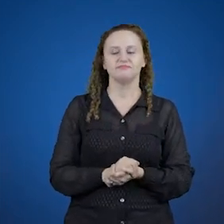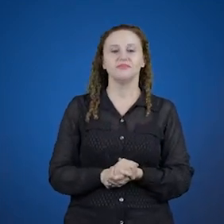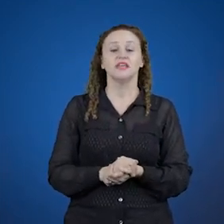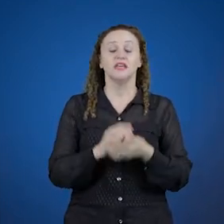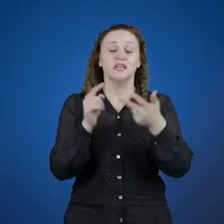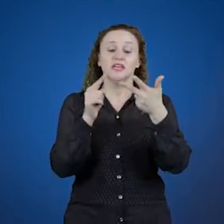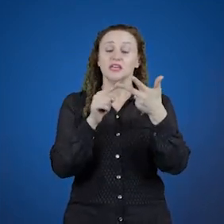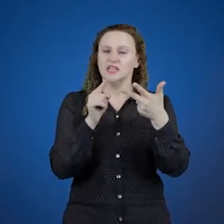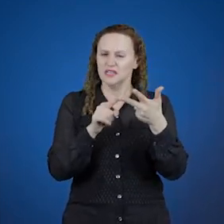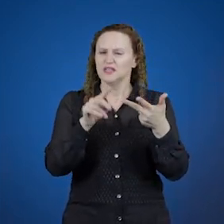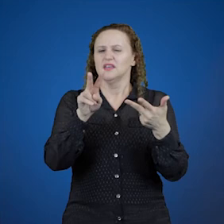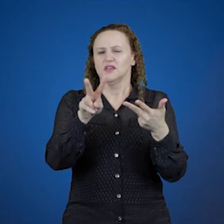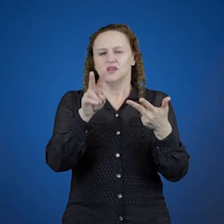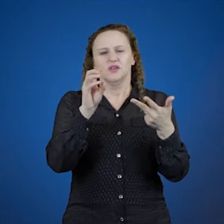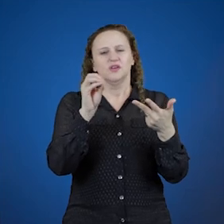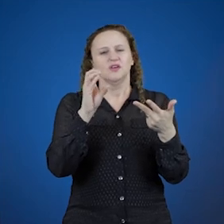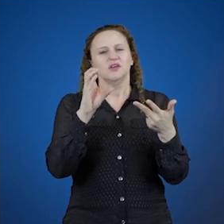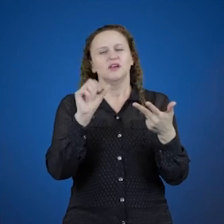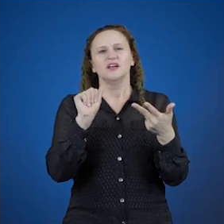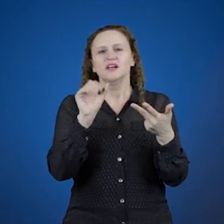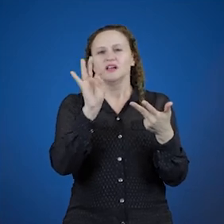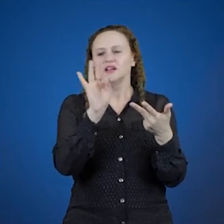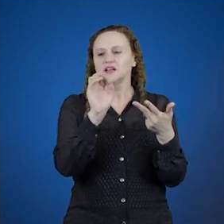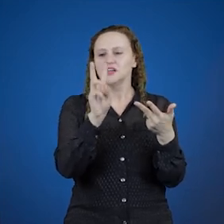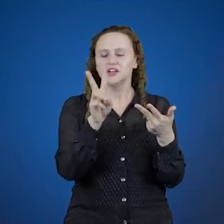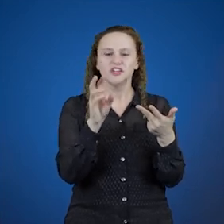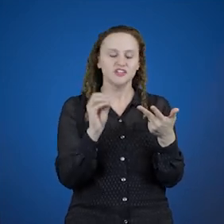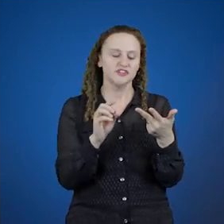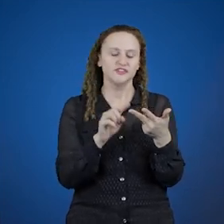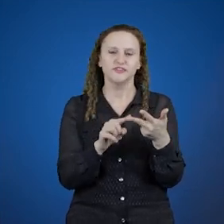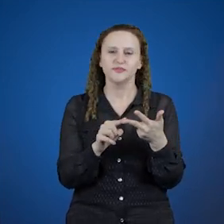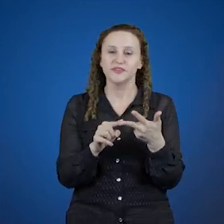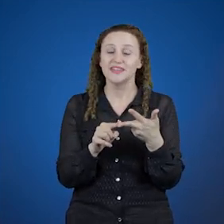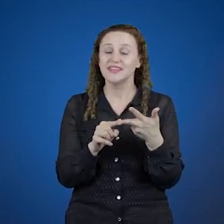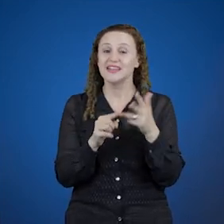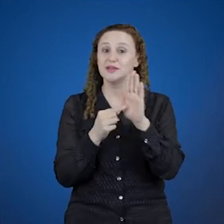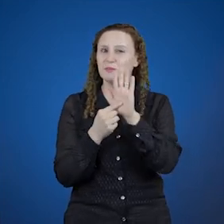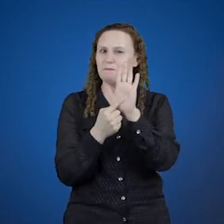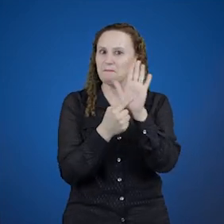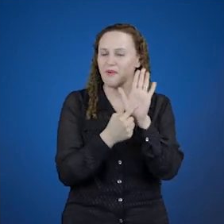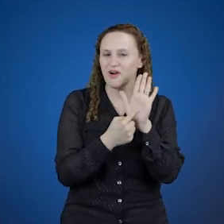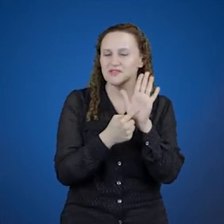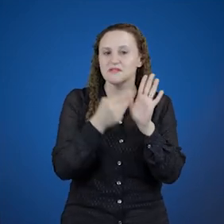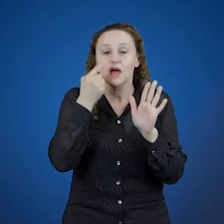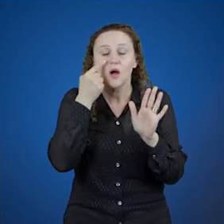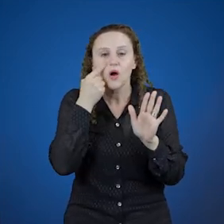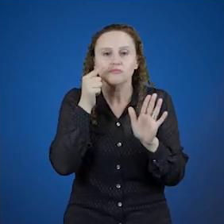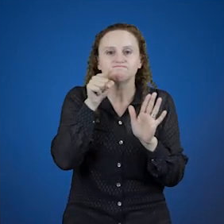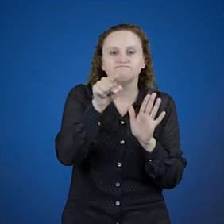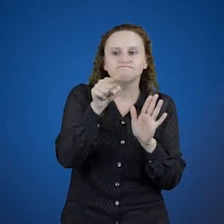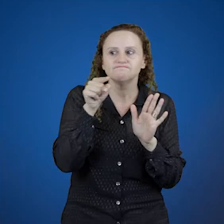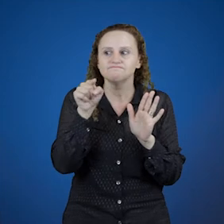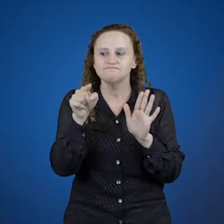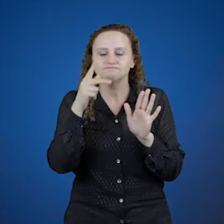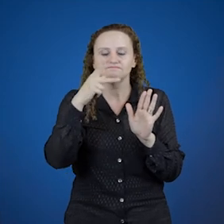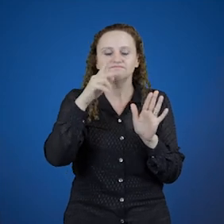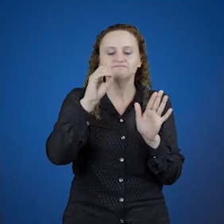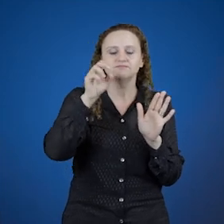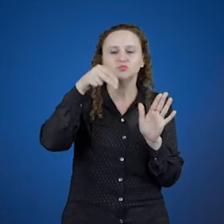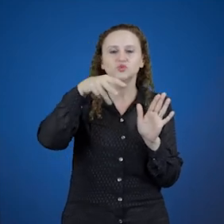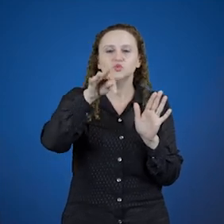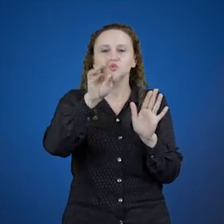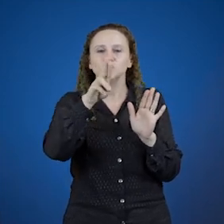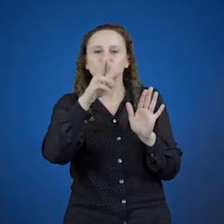o caso vocativo ele nos dá uma pista em latim a pista é a pontuação a